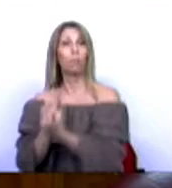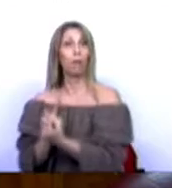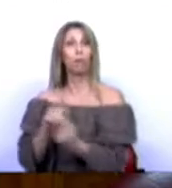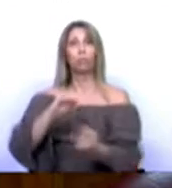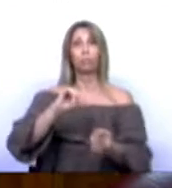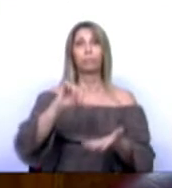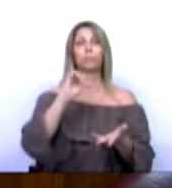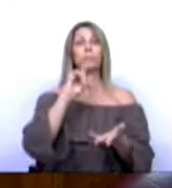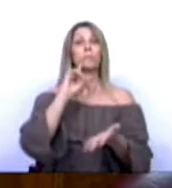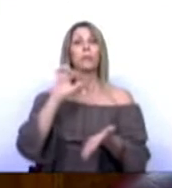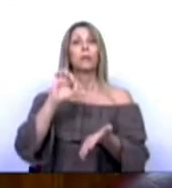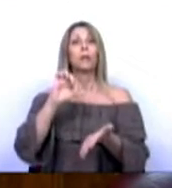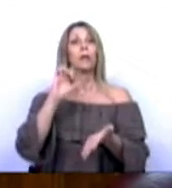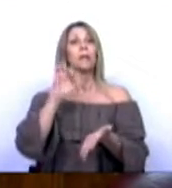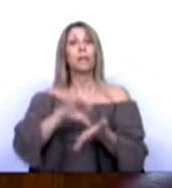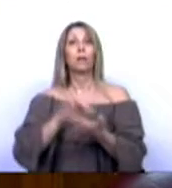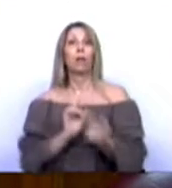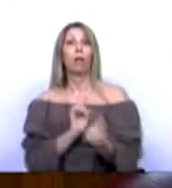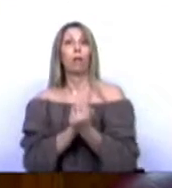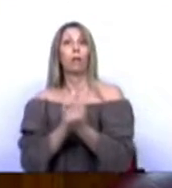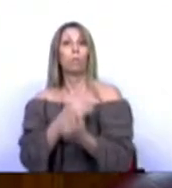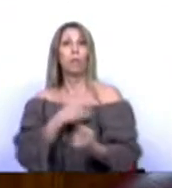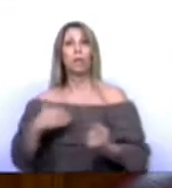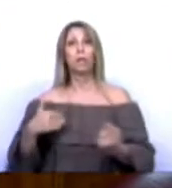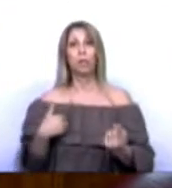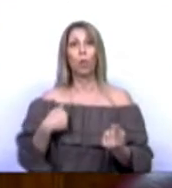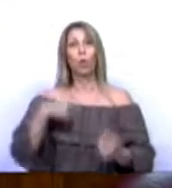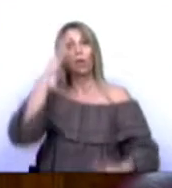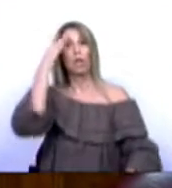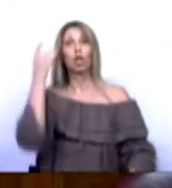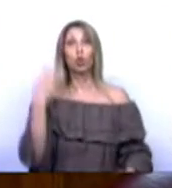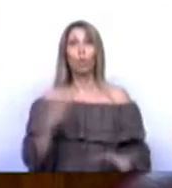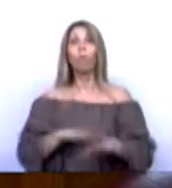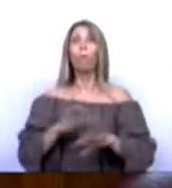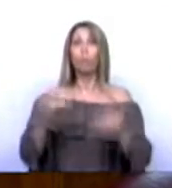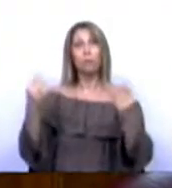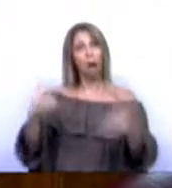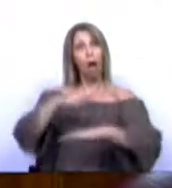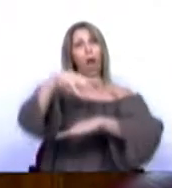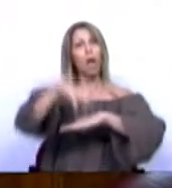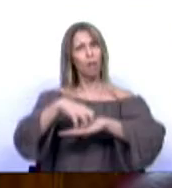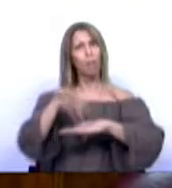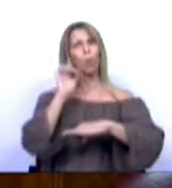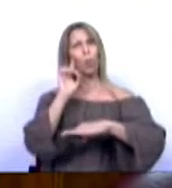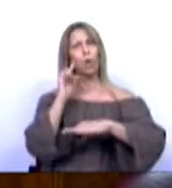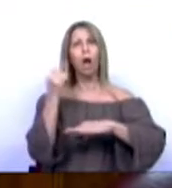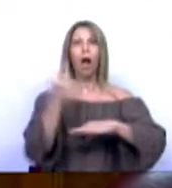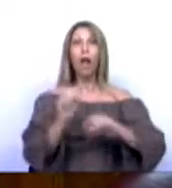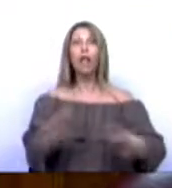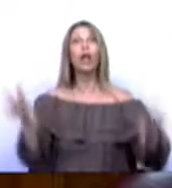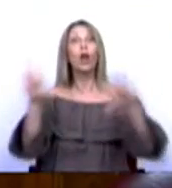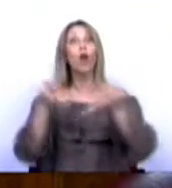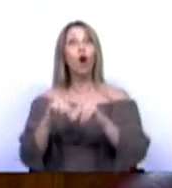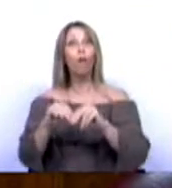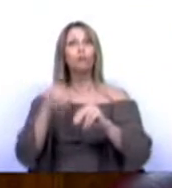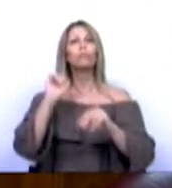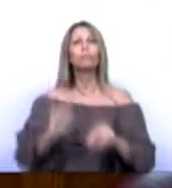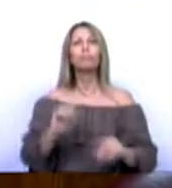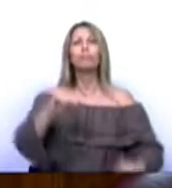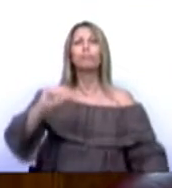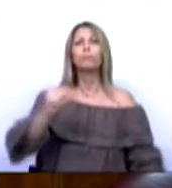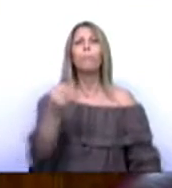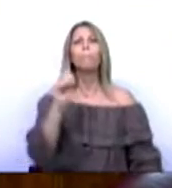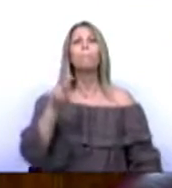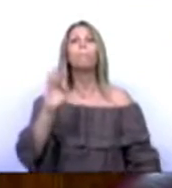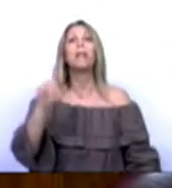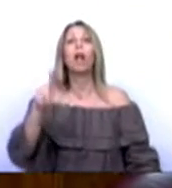Setúbal, e é por isso que nós hoje podemos dizer que temos equipamentos de saúde requalificados e que temos novos equipamentos de saúde no Pinhal Novo,